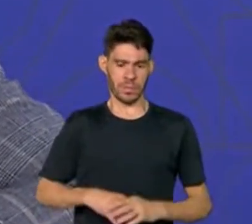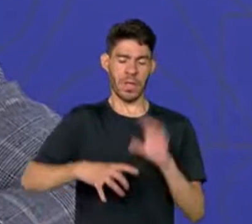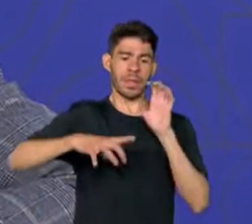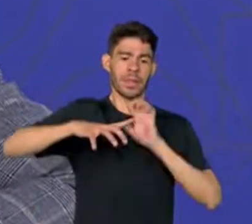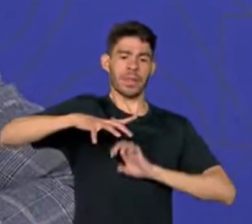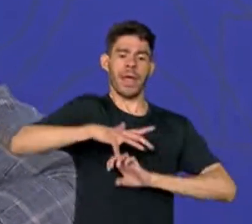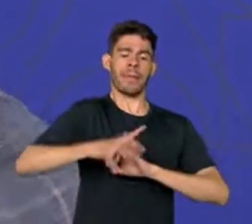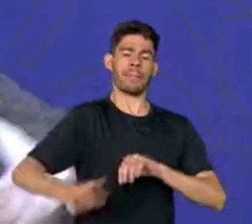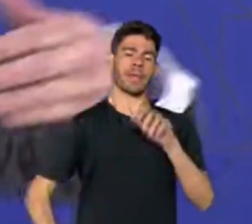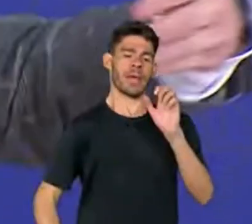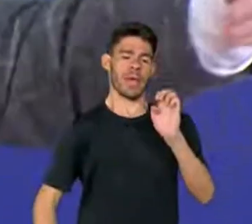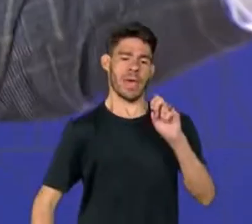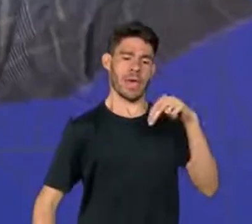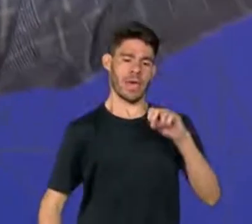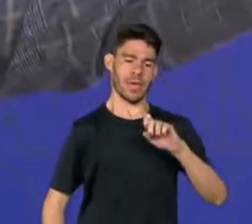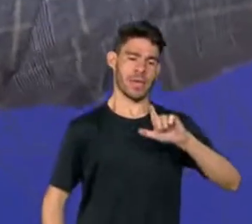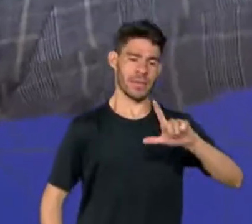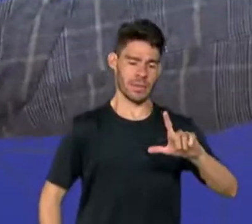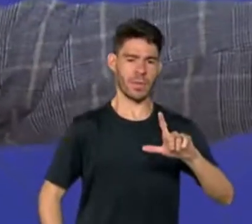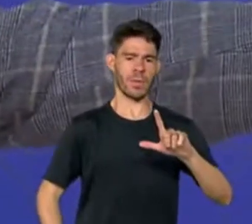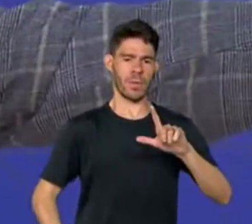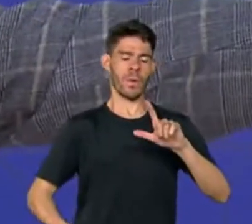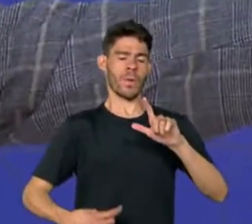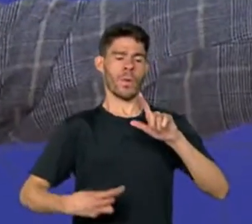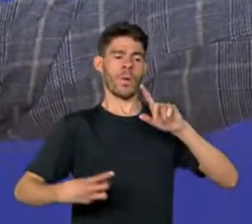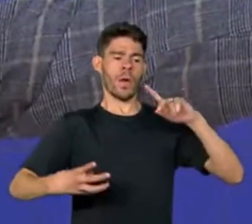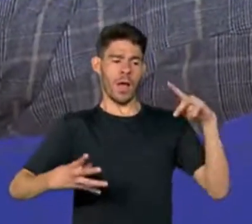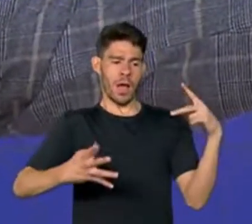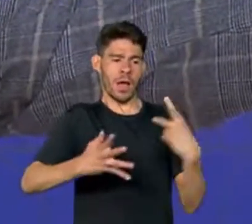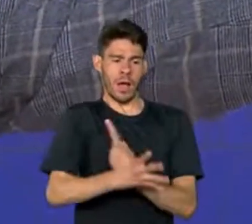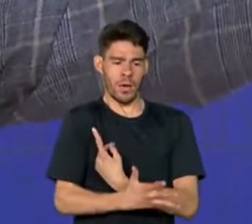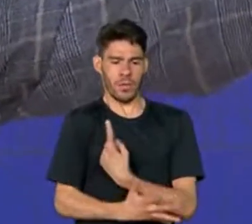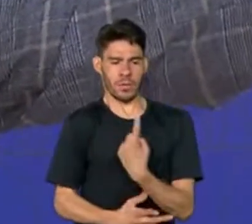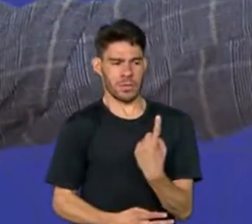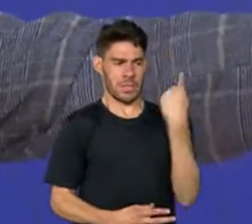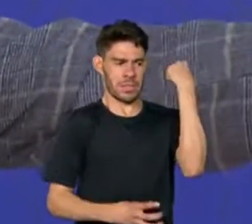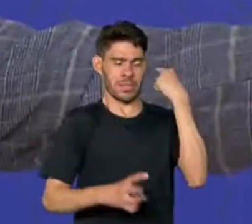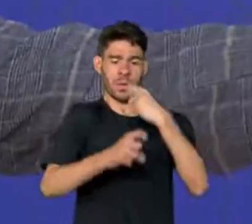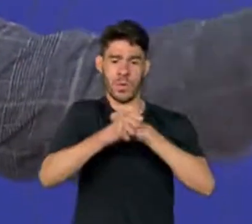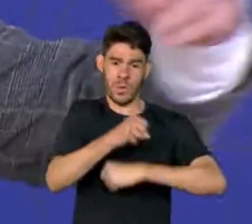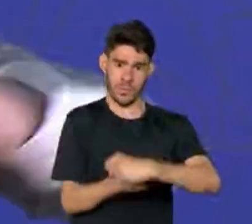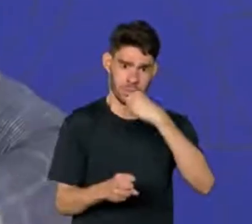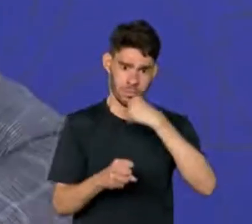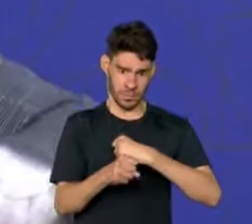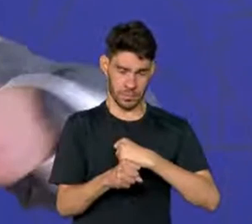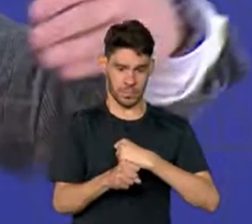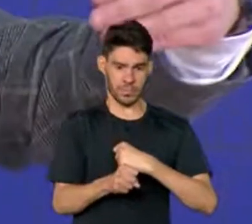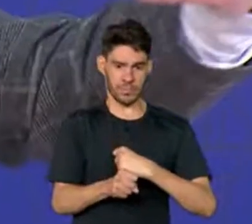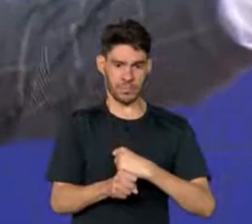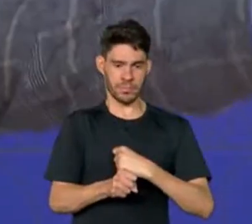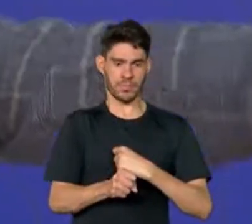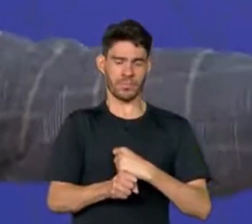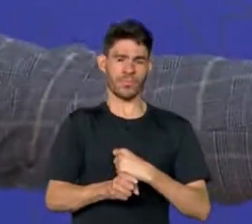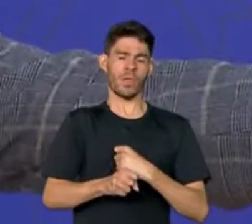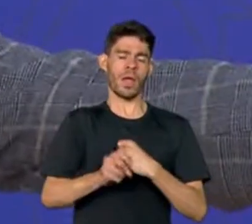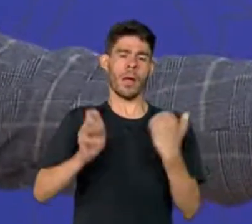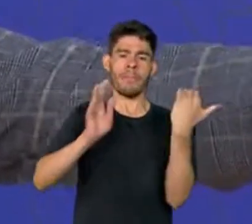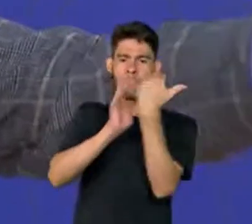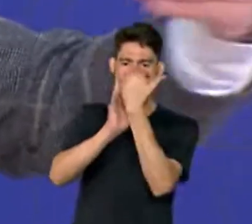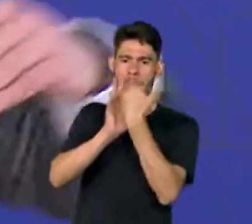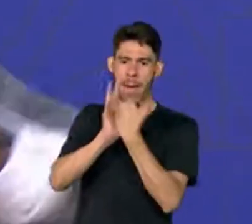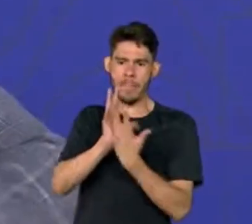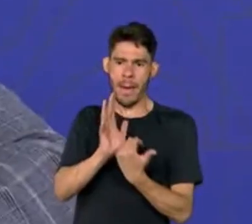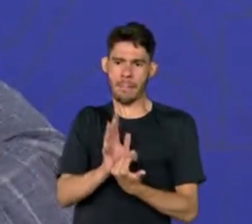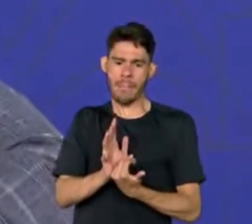Enel, desde o que aconteceu no ano passado, em relação às medidas que deveriam ter